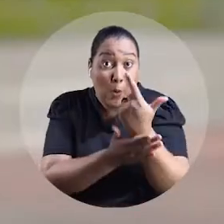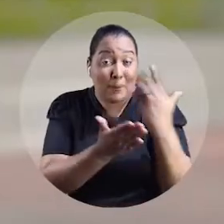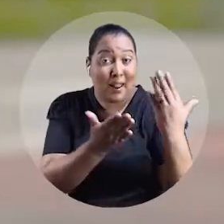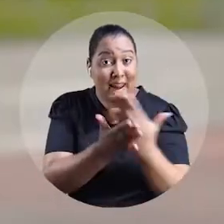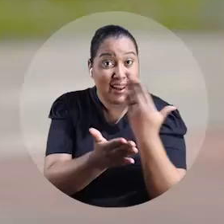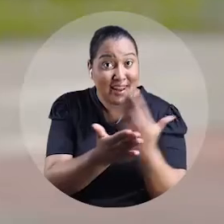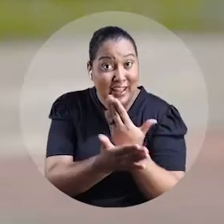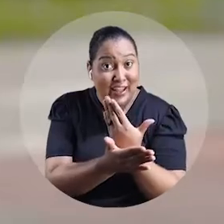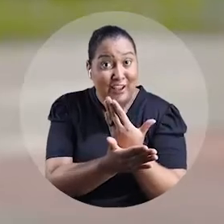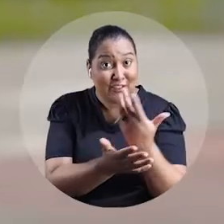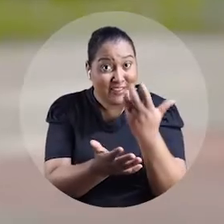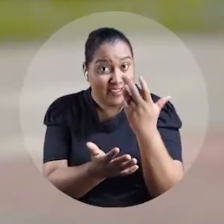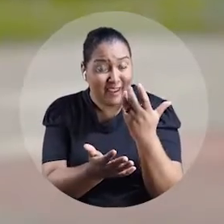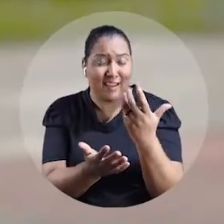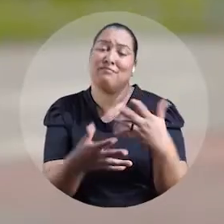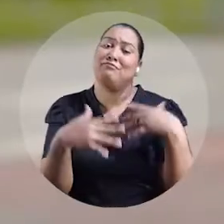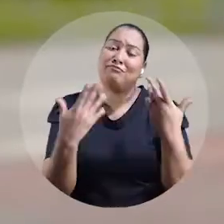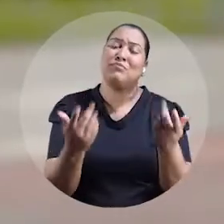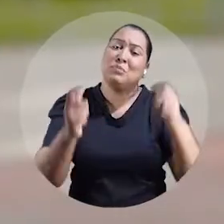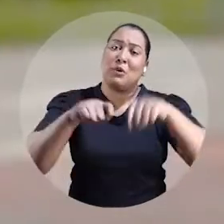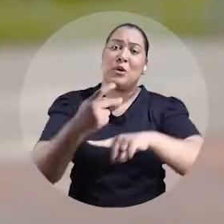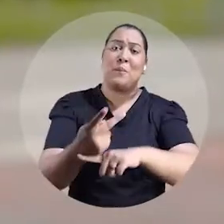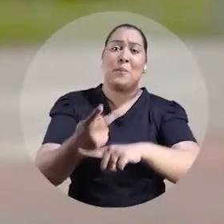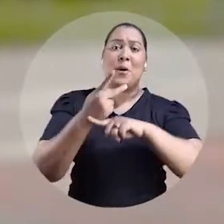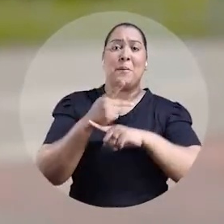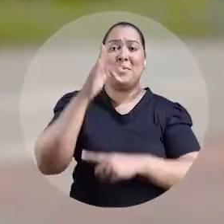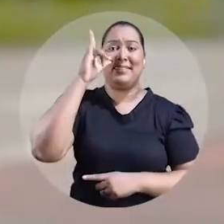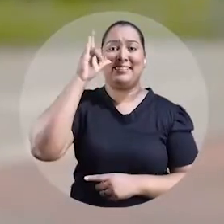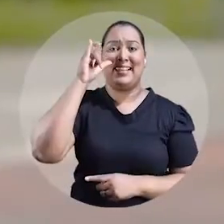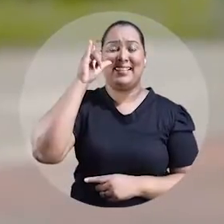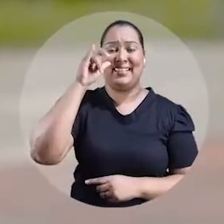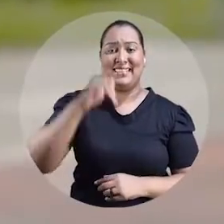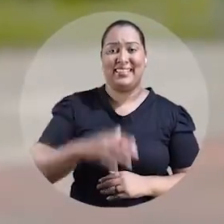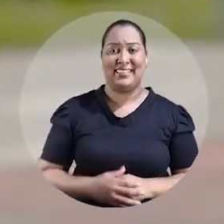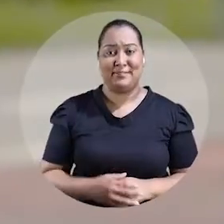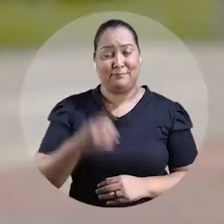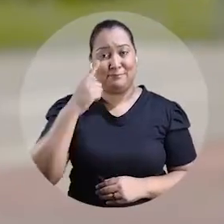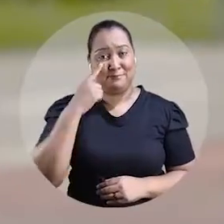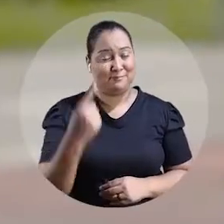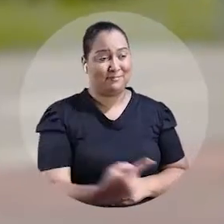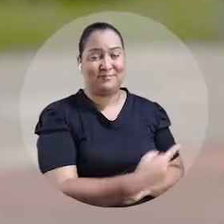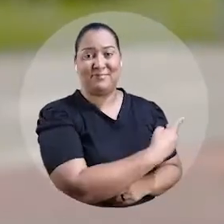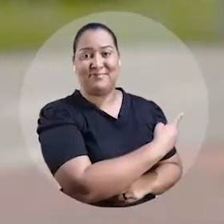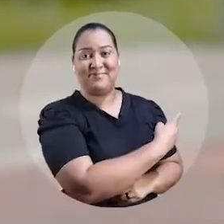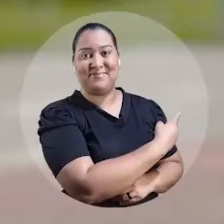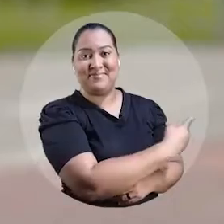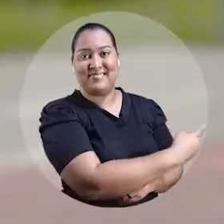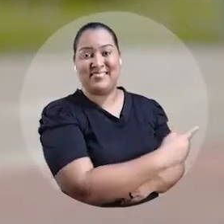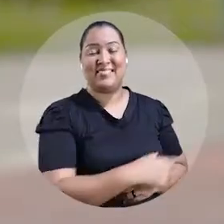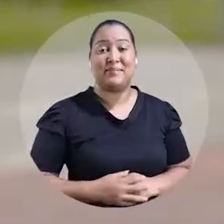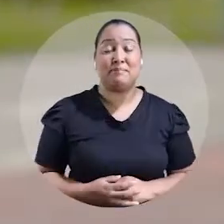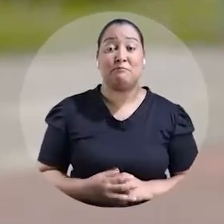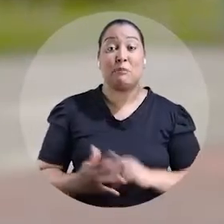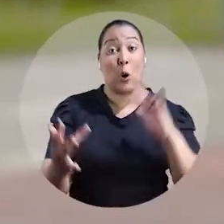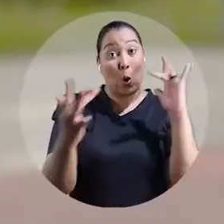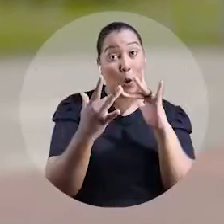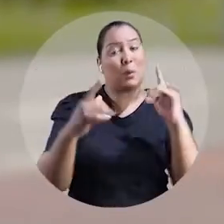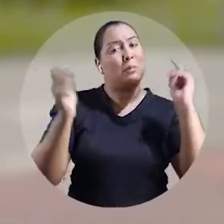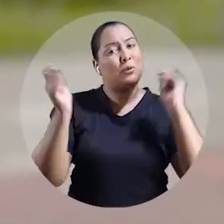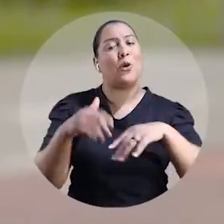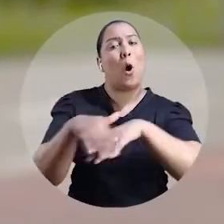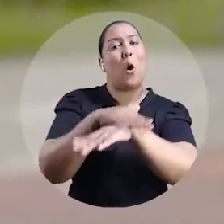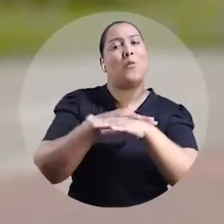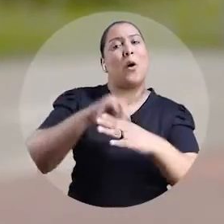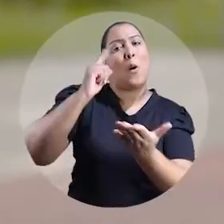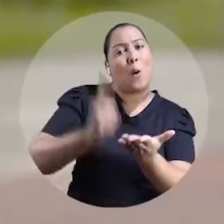livro, Distopoesia Pós-Apocalírica, basta me procurar pelo Instagram, é Túlio Pão e Água. E aí lá a gente pode conversar, eu